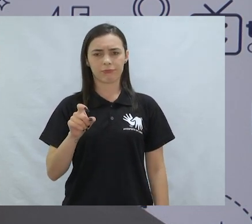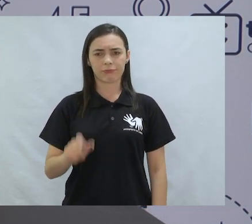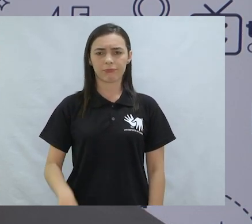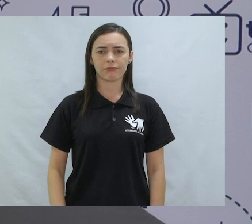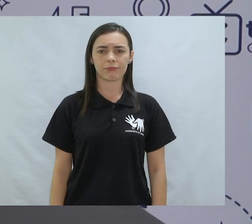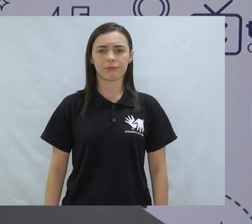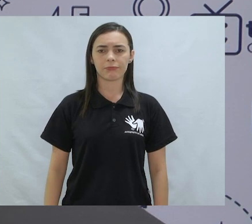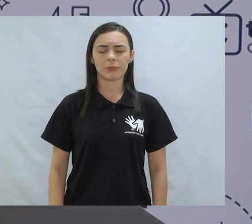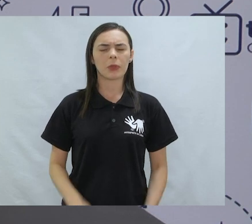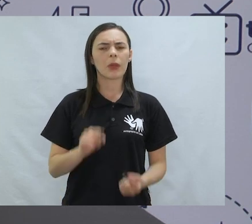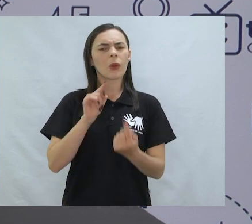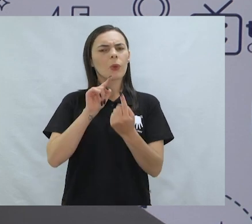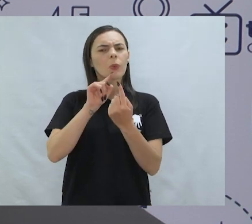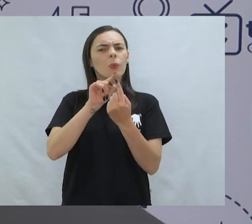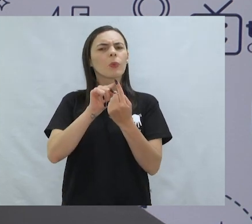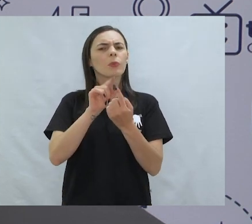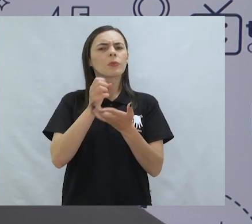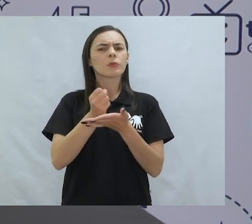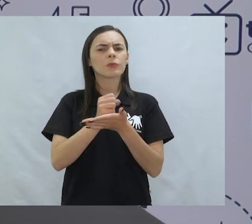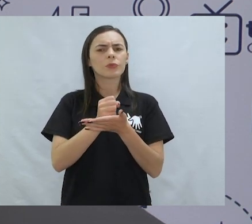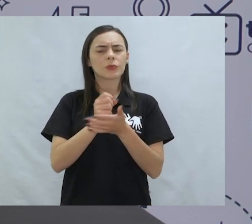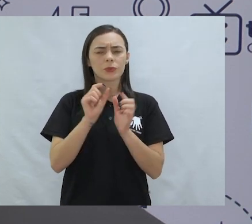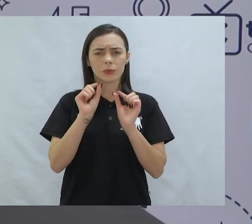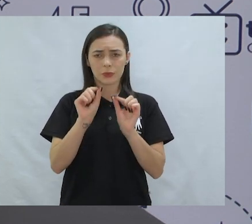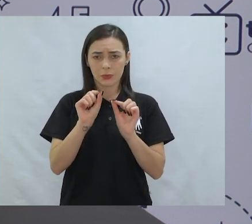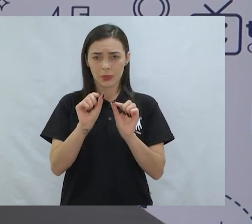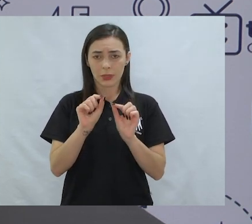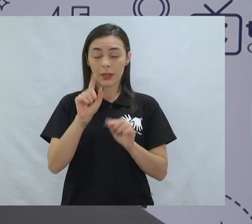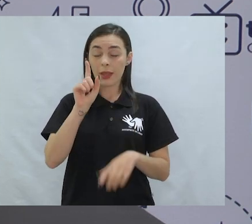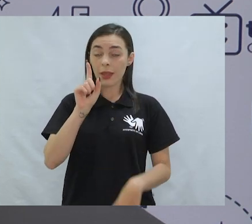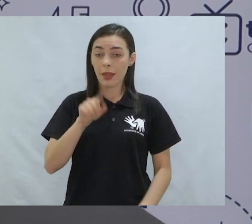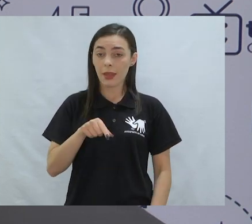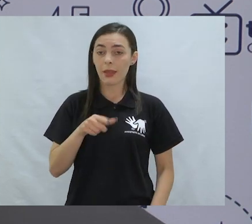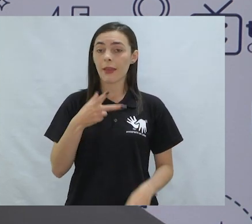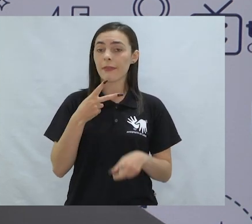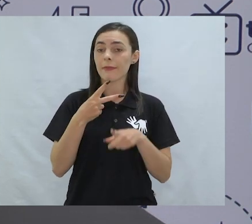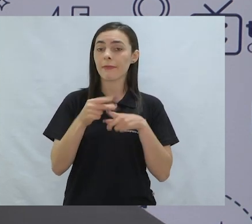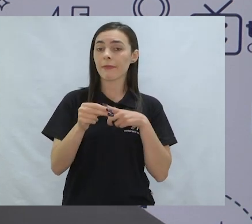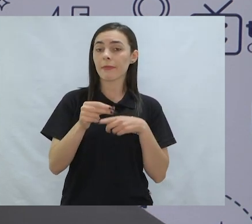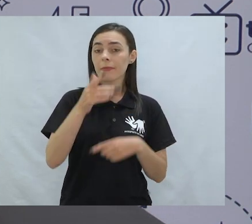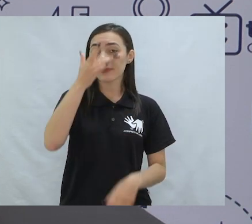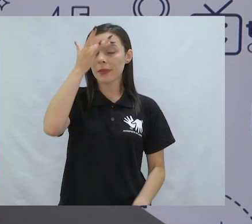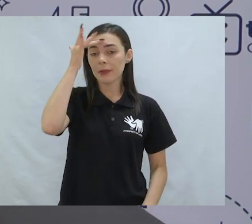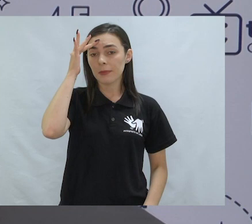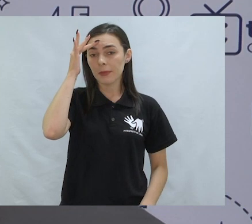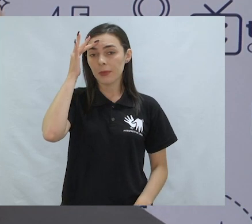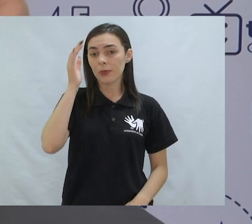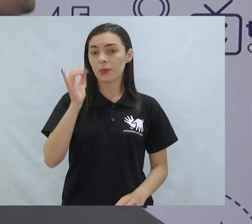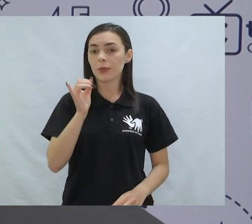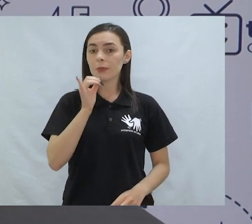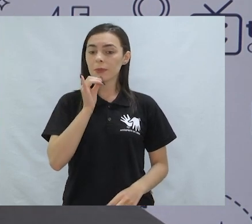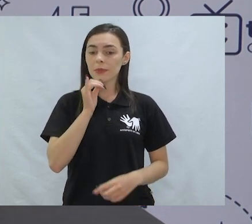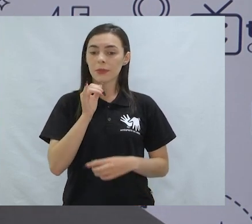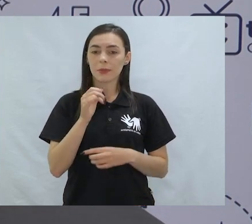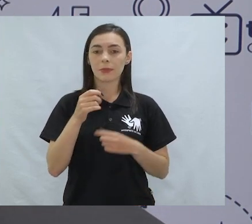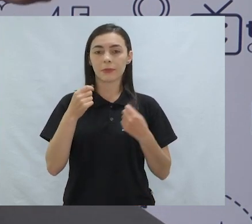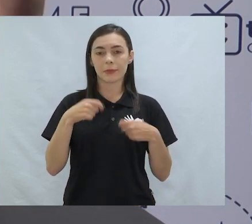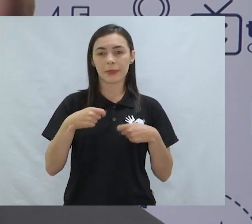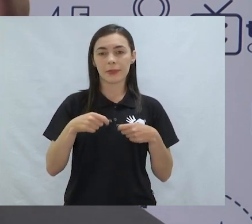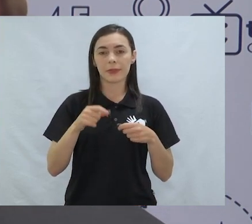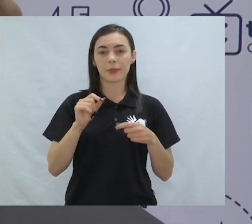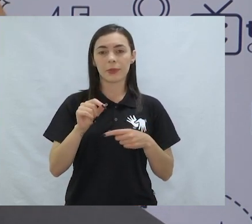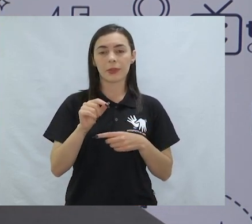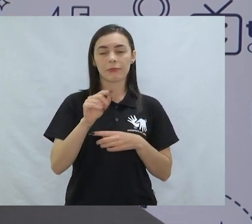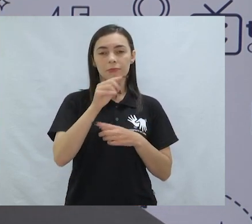o X? Qual é o objetivo desse jogo? O objetivo do jogo é criar uma